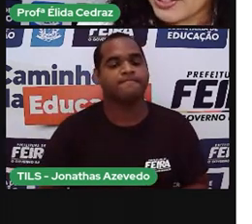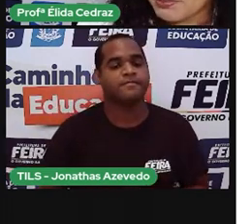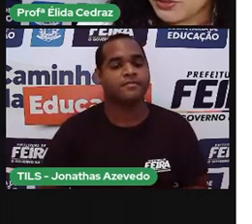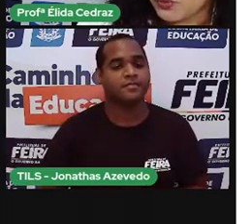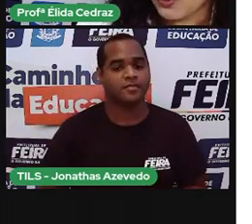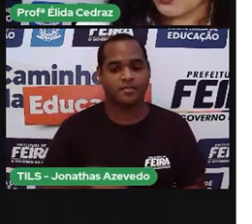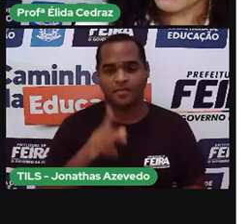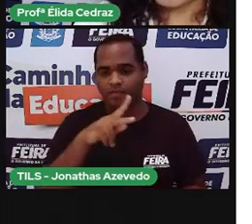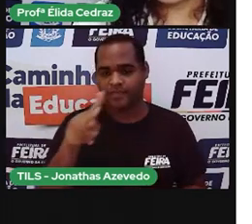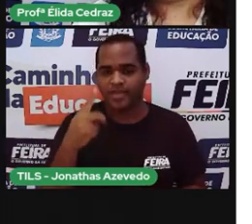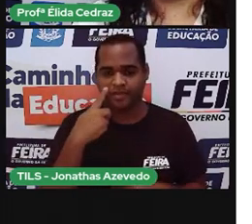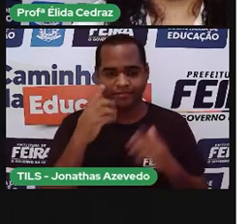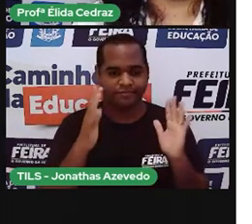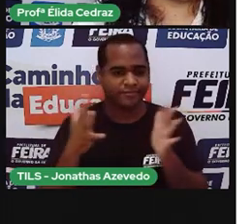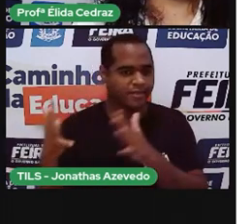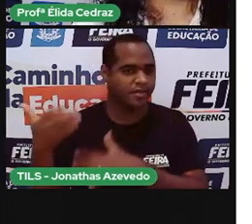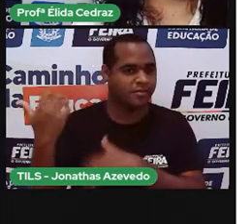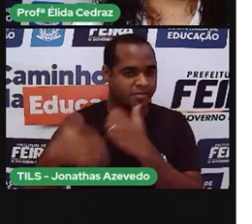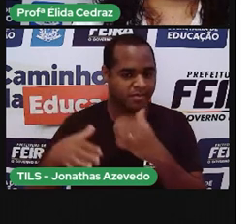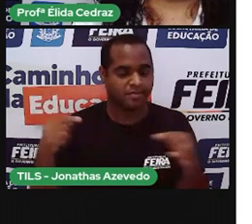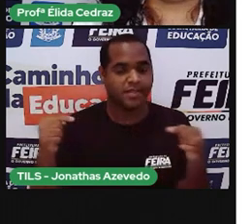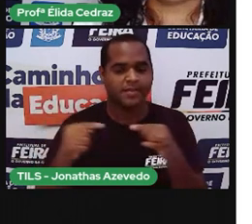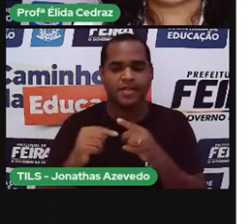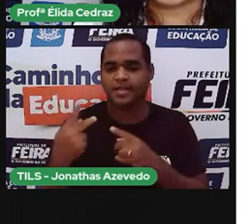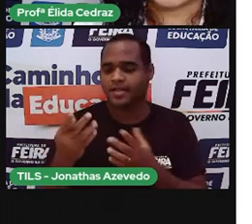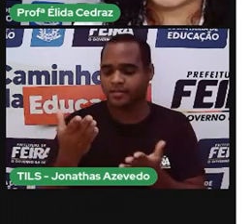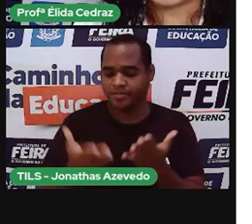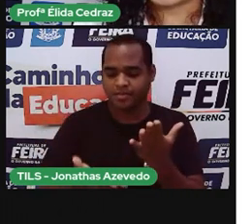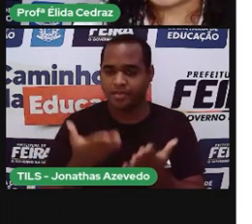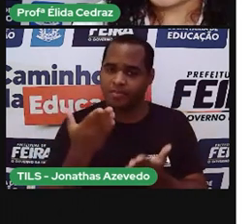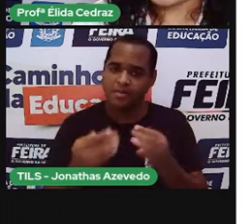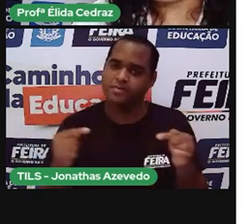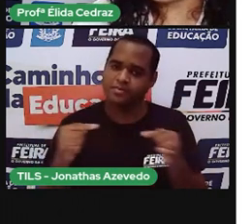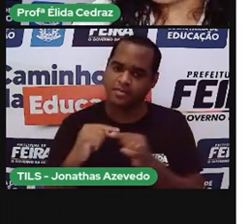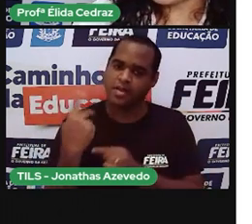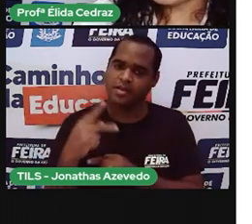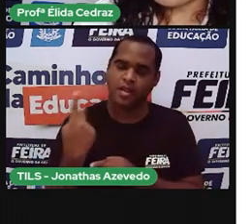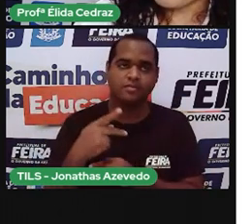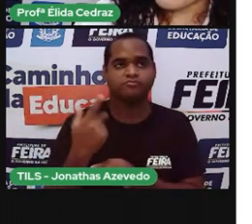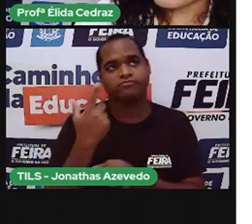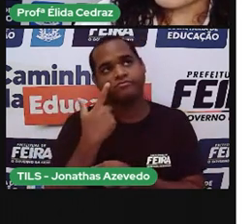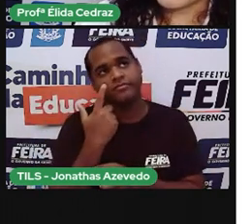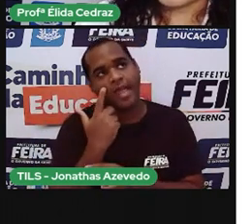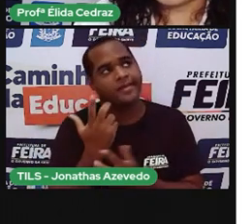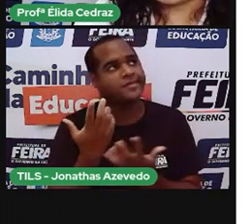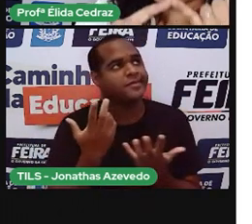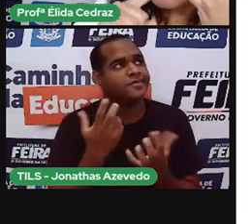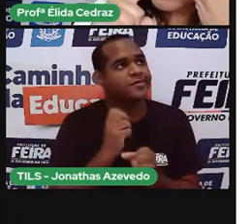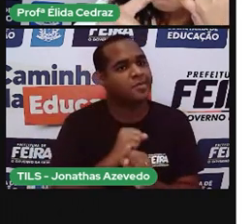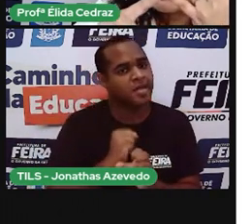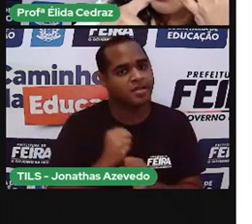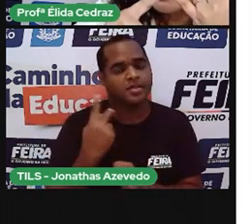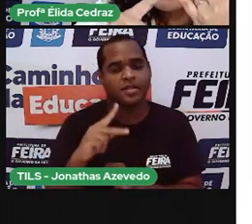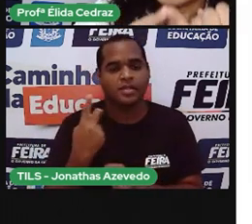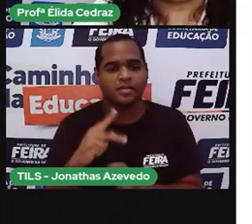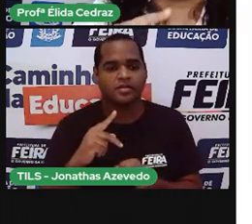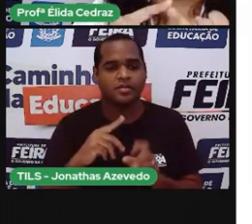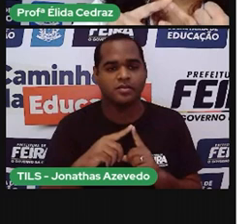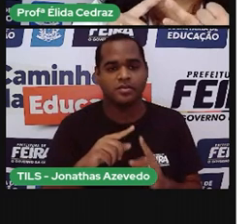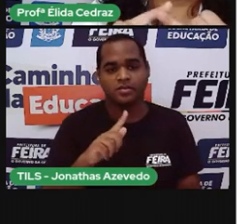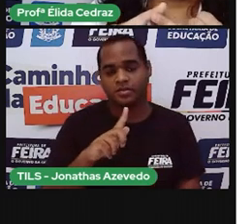A Pro explicou que a balança nos dá a medida da massa em